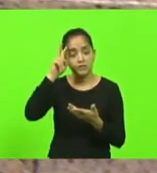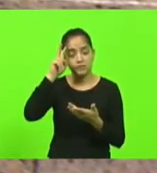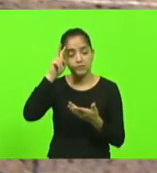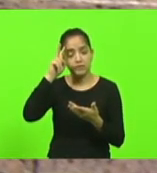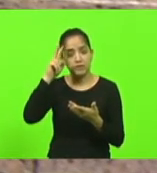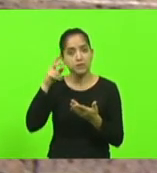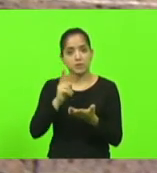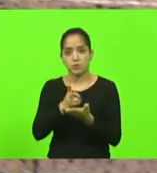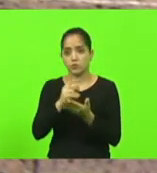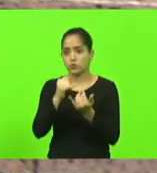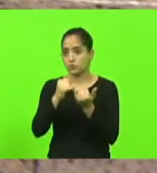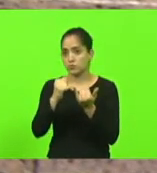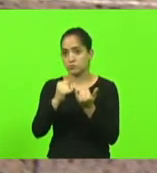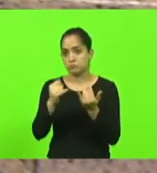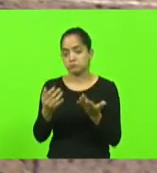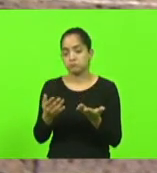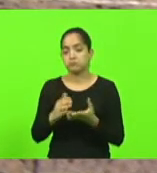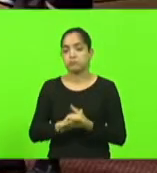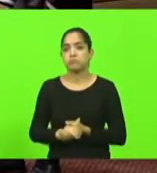sistema híbrido. Era isso, senhor presidente.